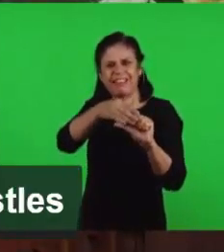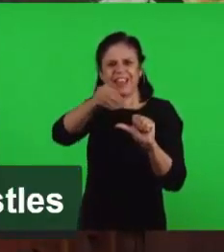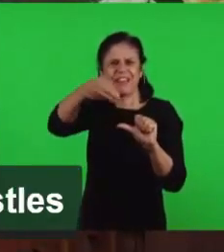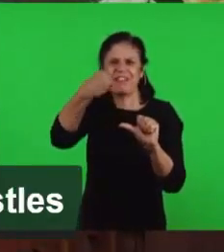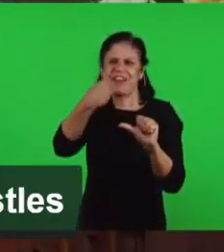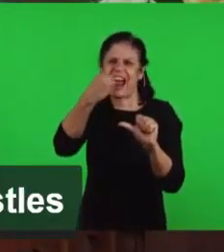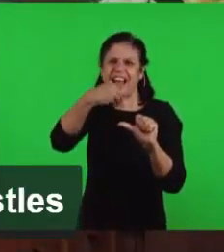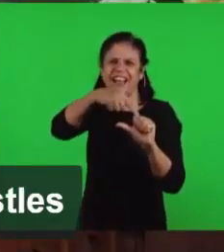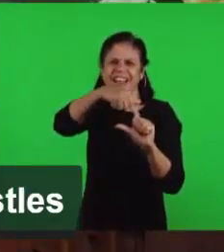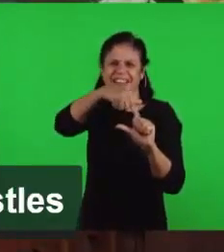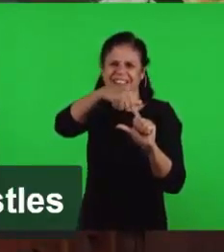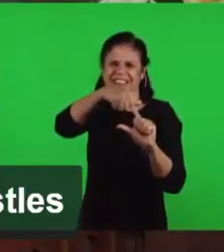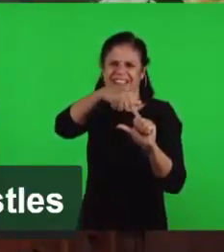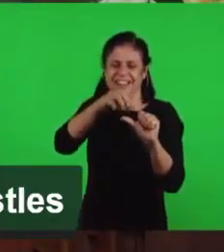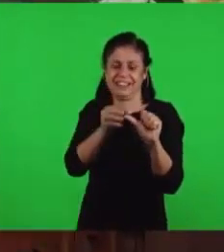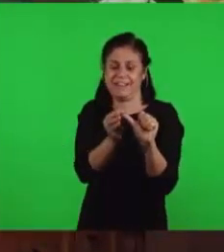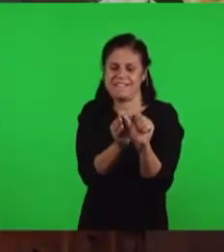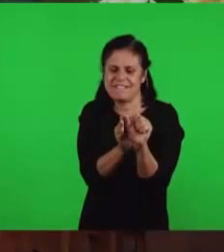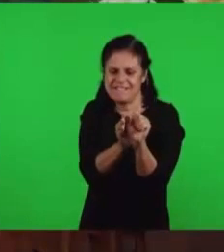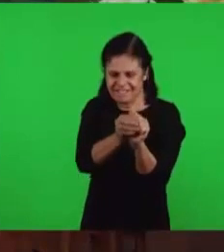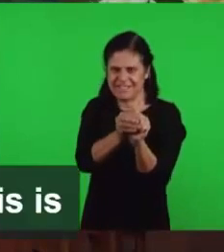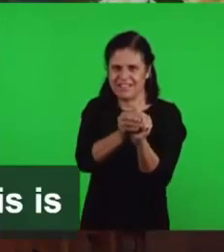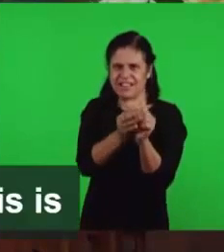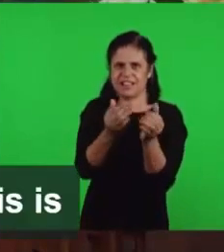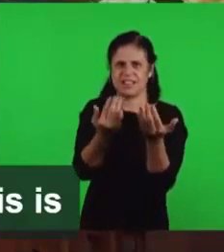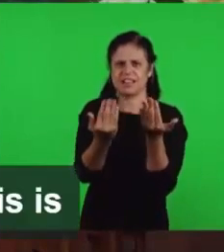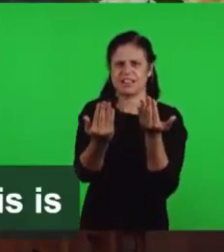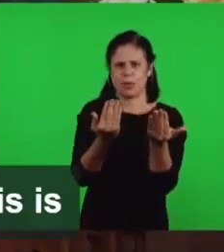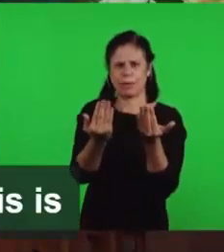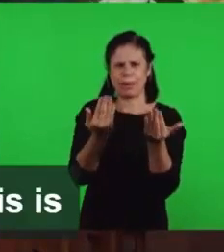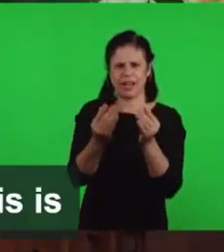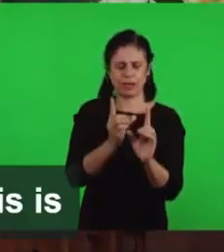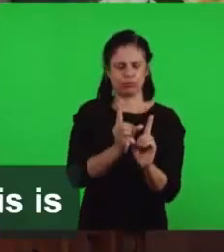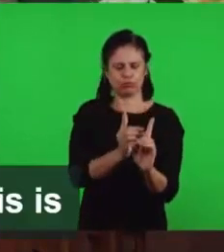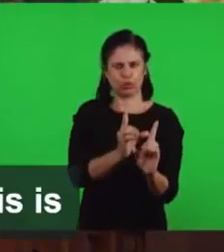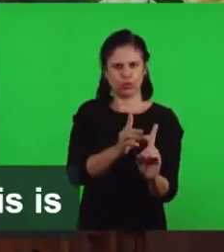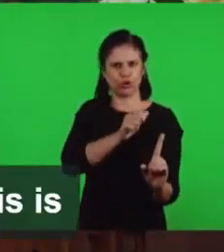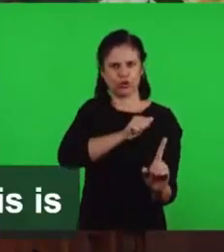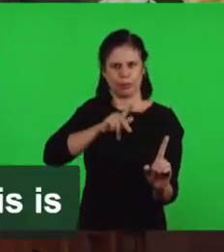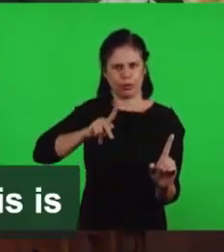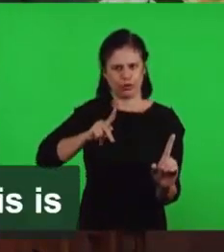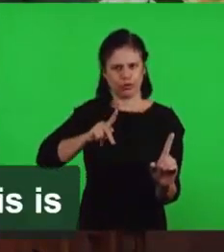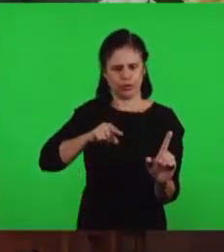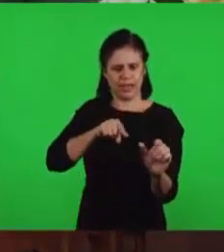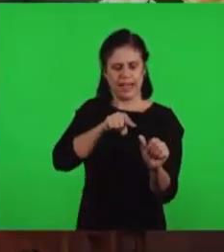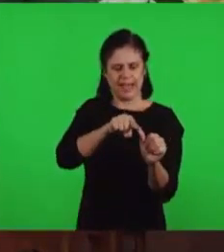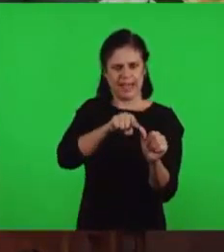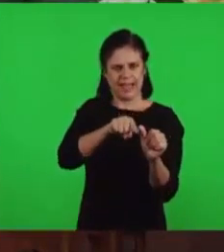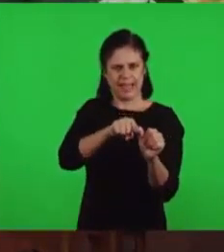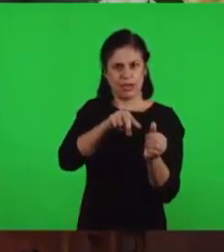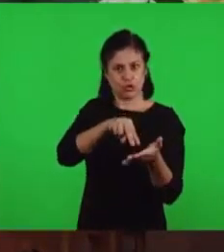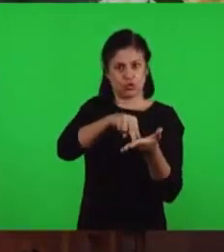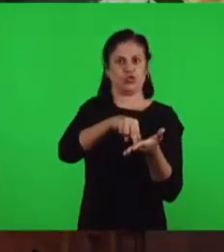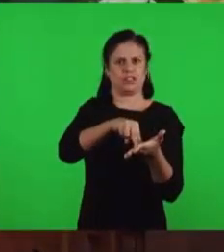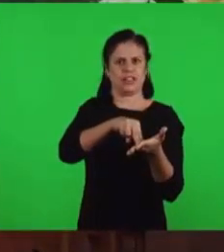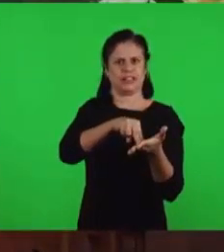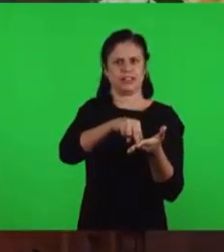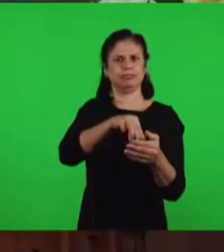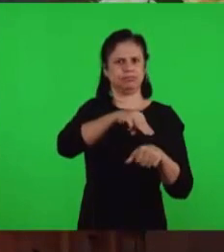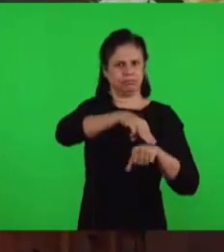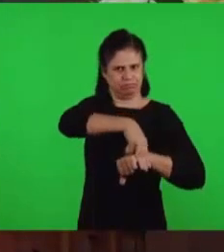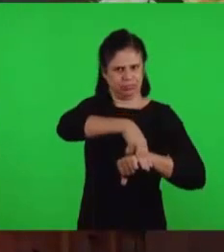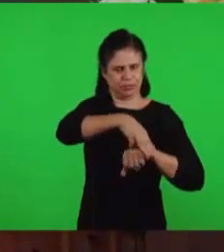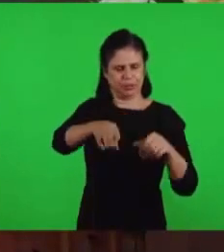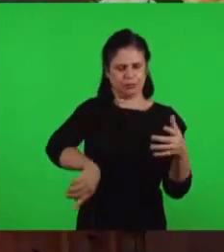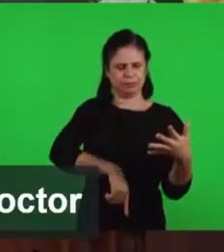a doutrina dos Apóstolos aqui é quem sustenta todos os Ministérios a primeira coisa a